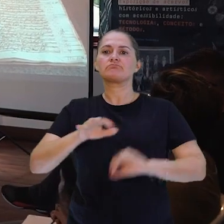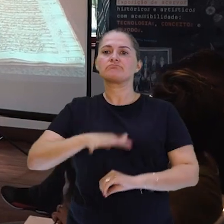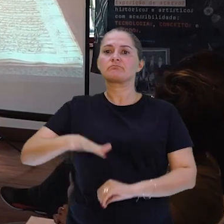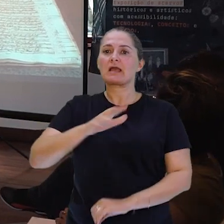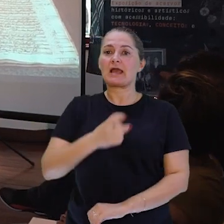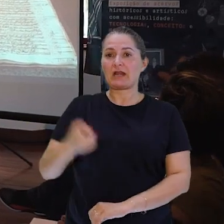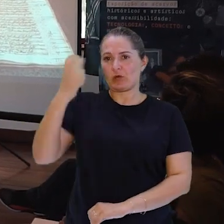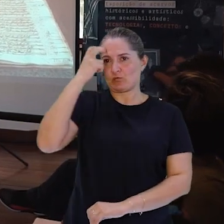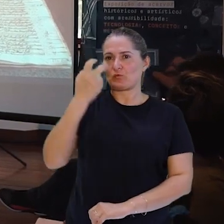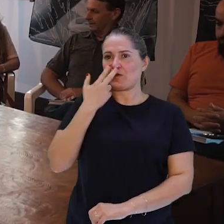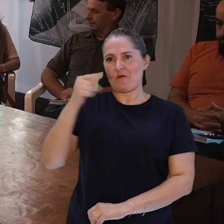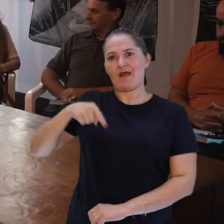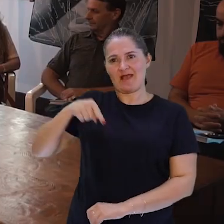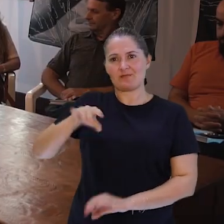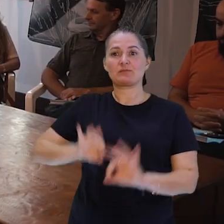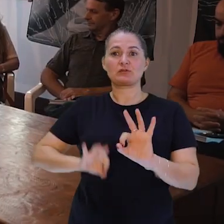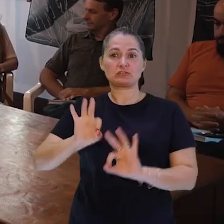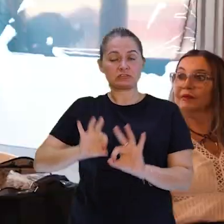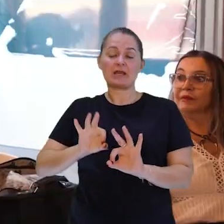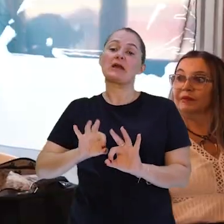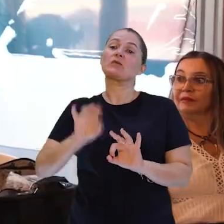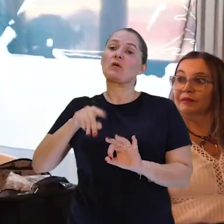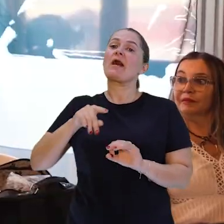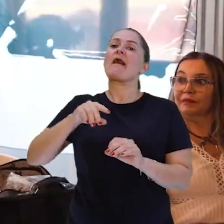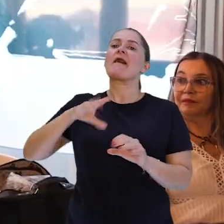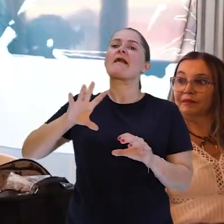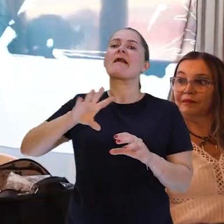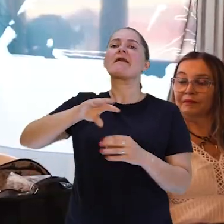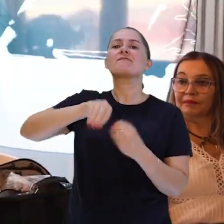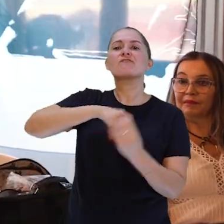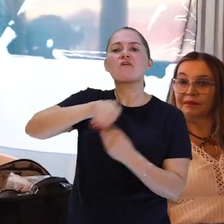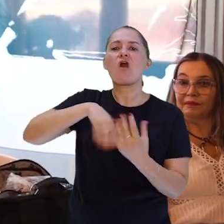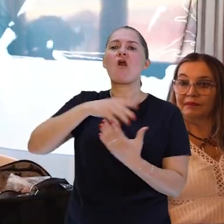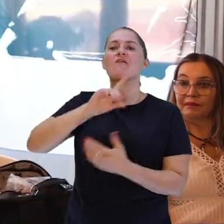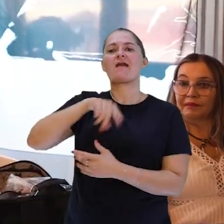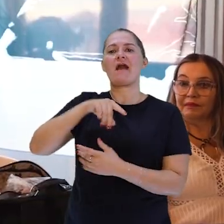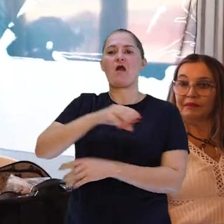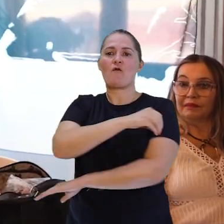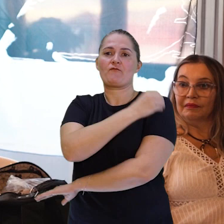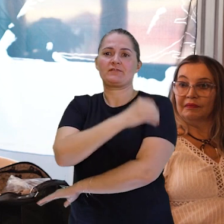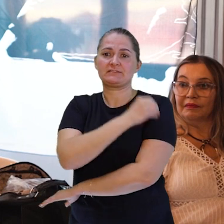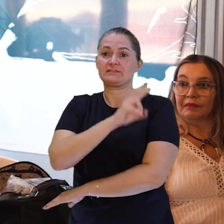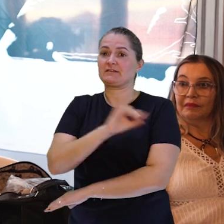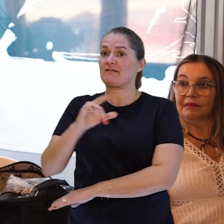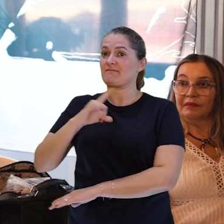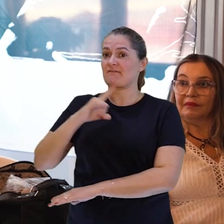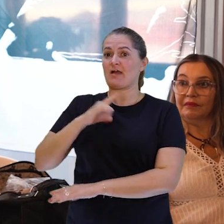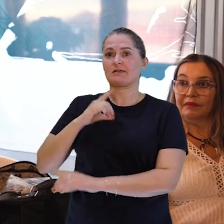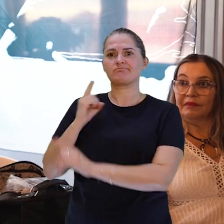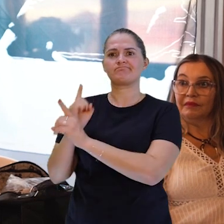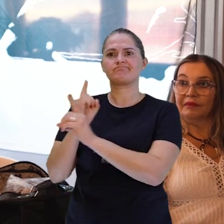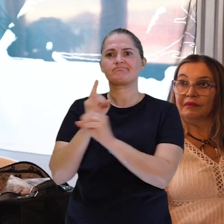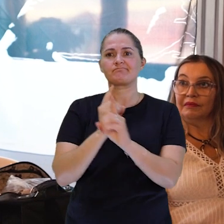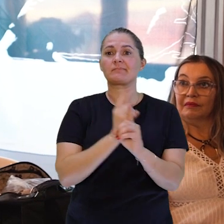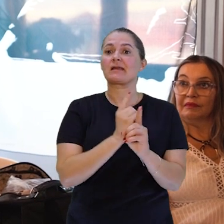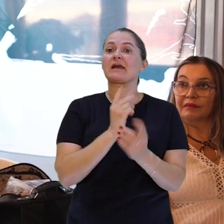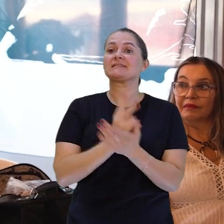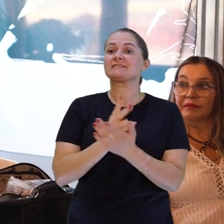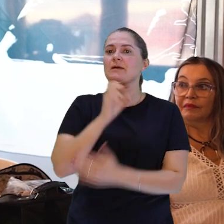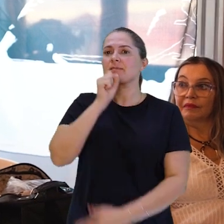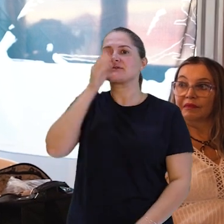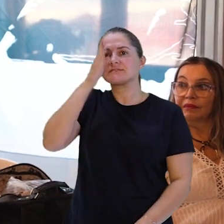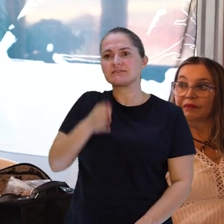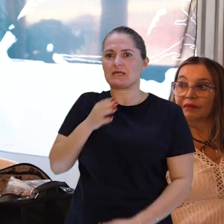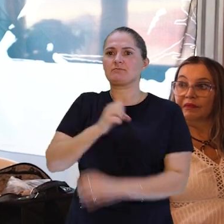oferecer projetos, né, projetos culturais como esse aqui, que então ele envolve oficinas, a gente vai ter vários